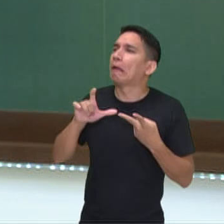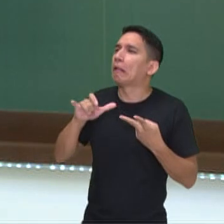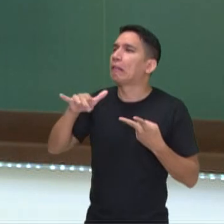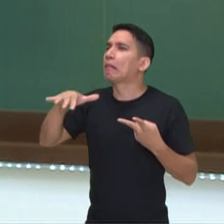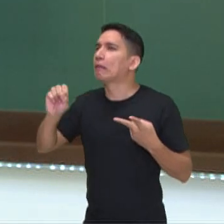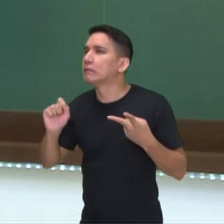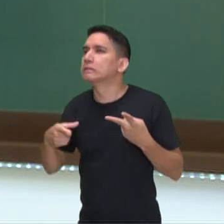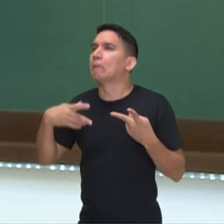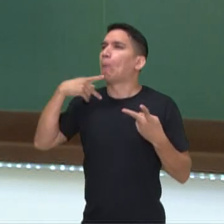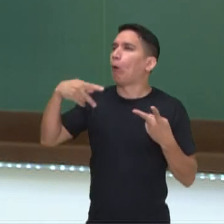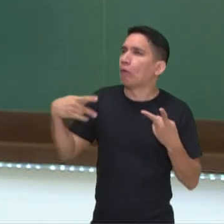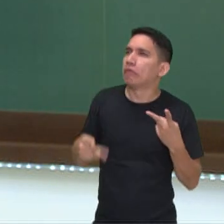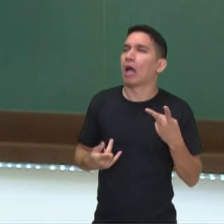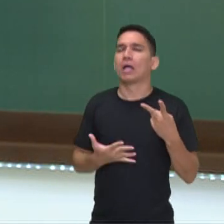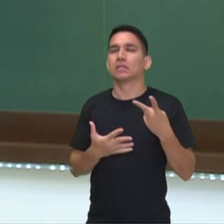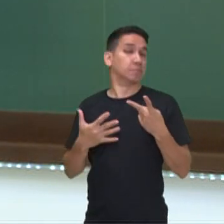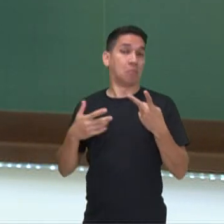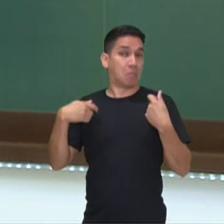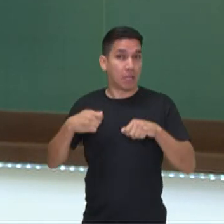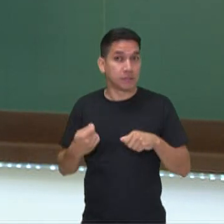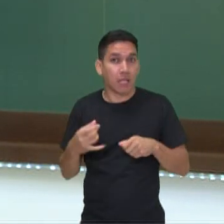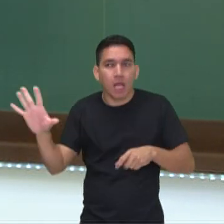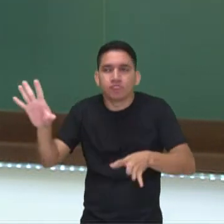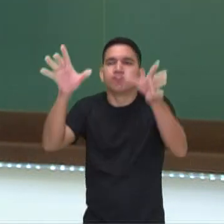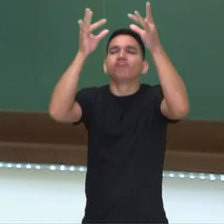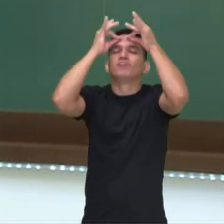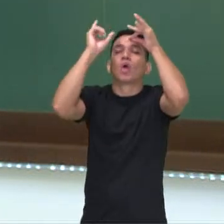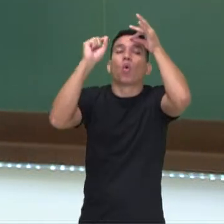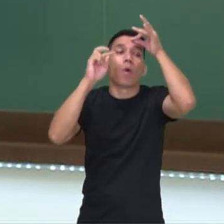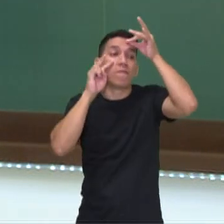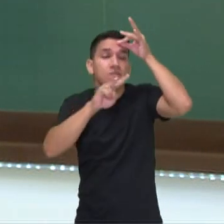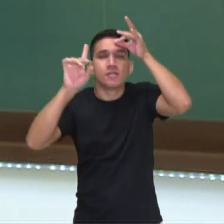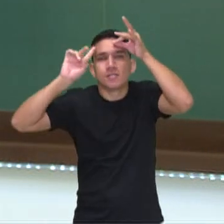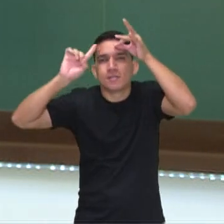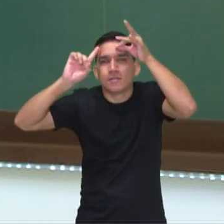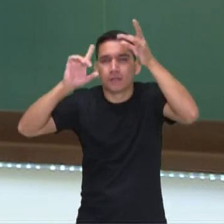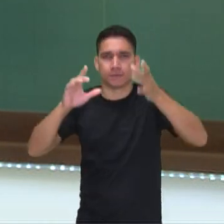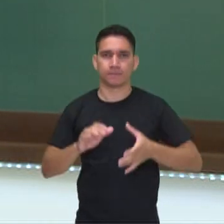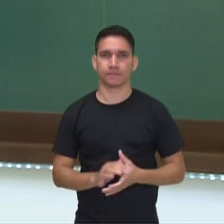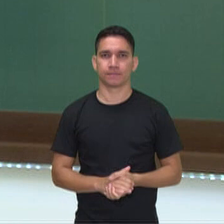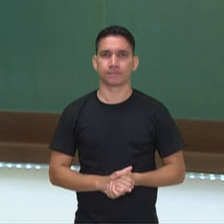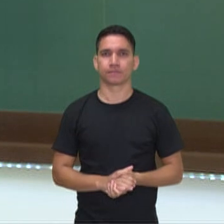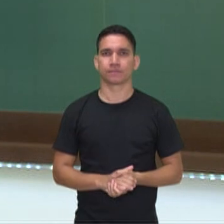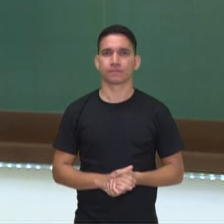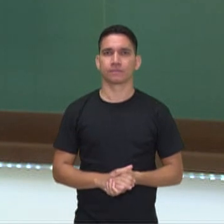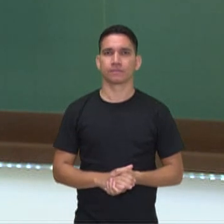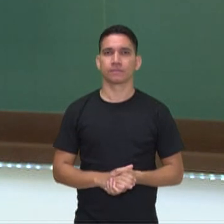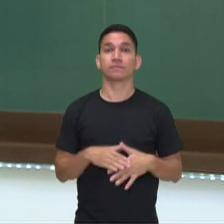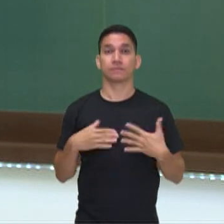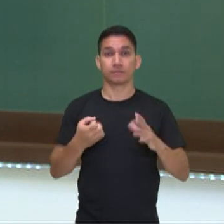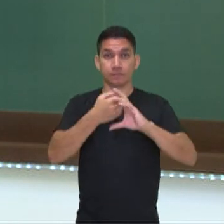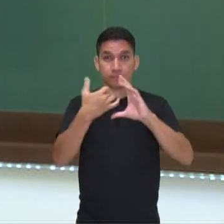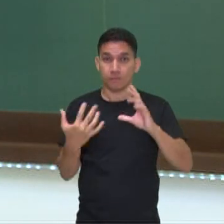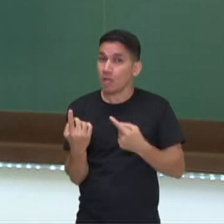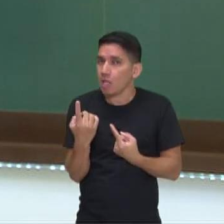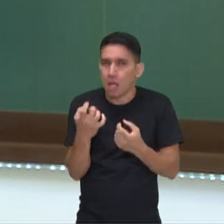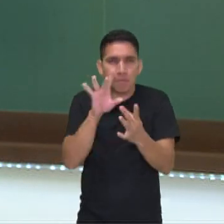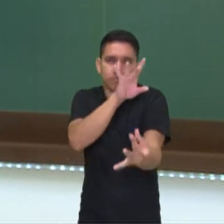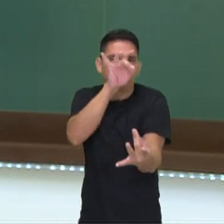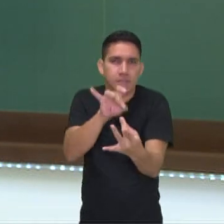gente precisa ter uma concepção que é inspirando naquilo que a gente vê no nosso cotidiano. Né? Características